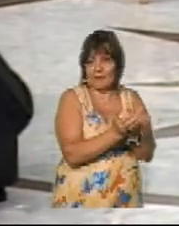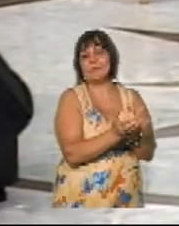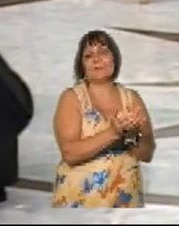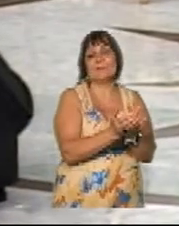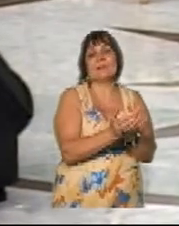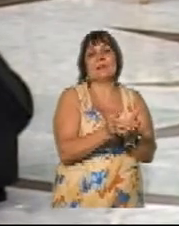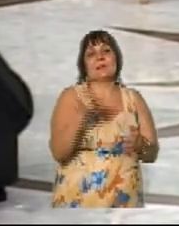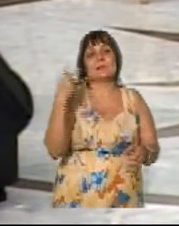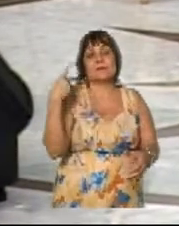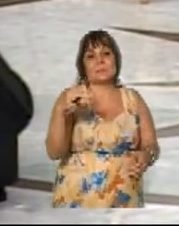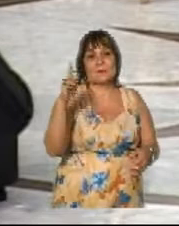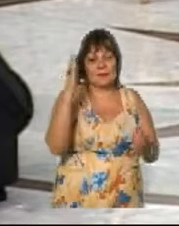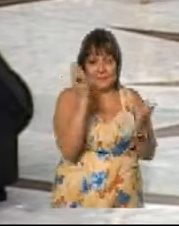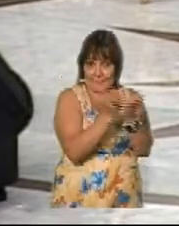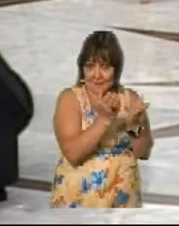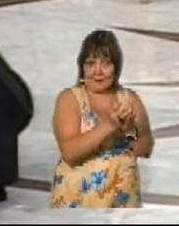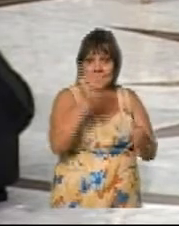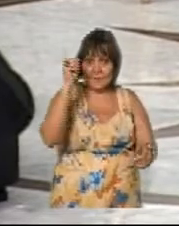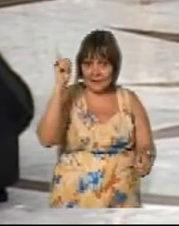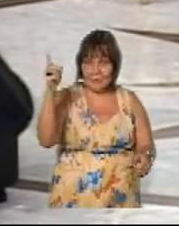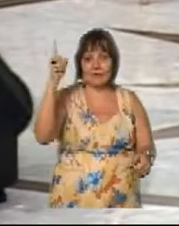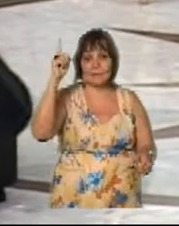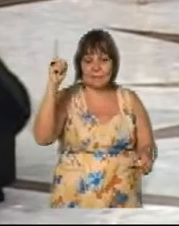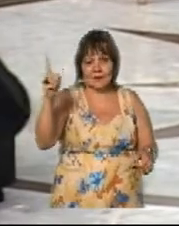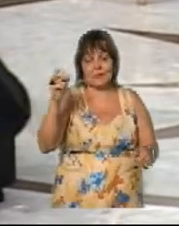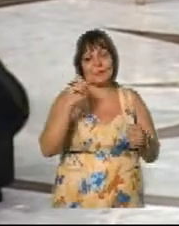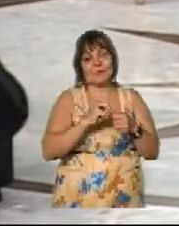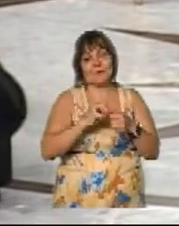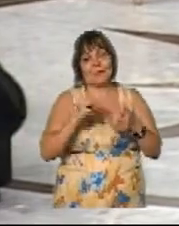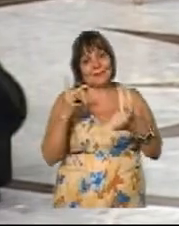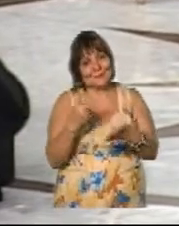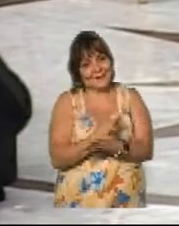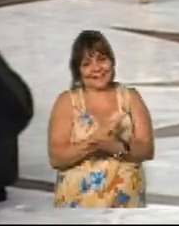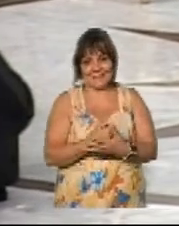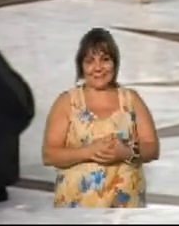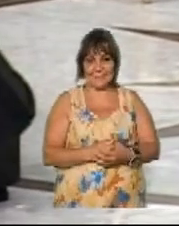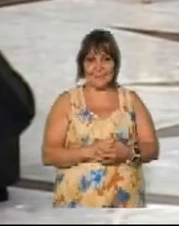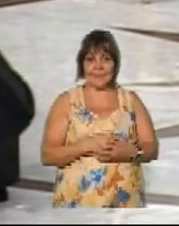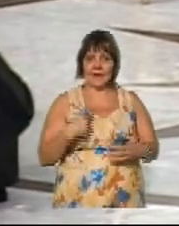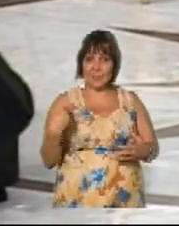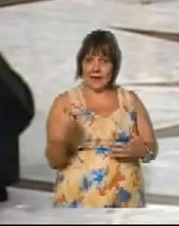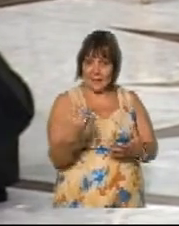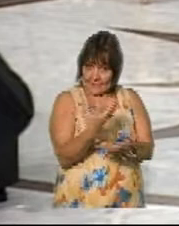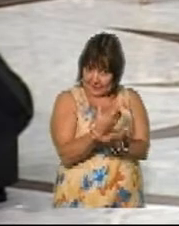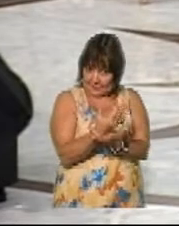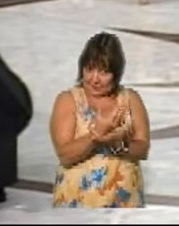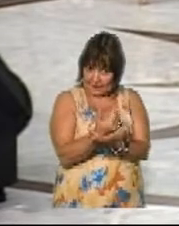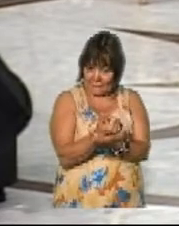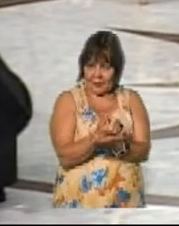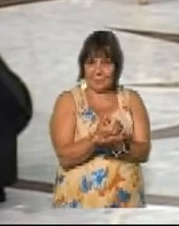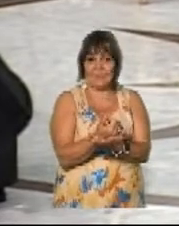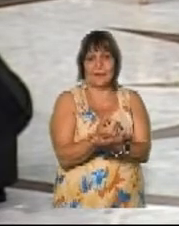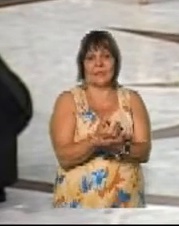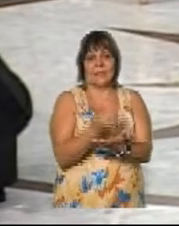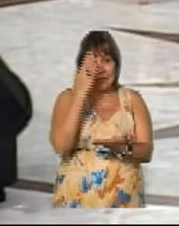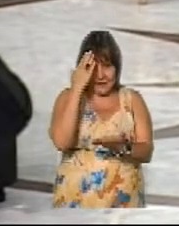suprimento sobre a tua palavra. Por isso, nossa igreja é uma igreja cristocêntrica.